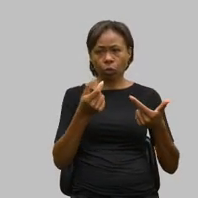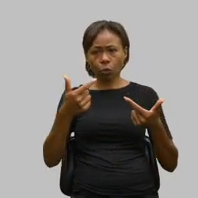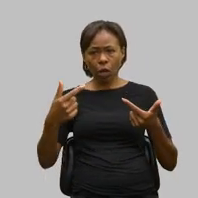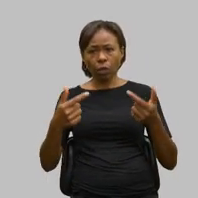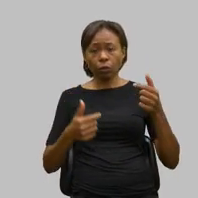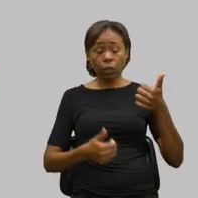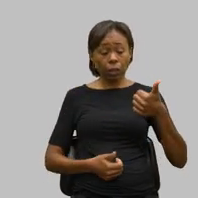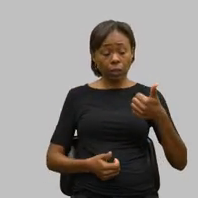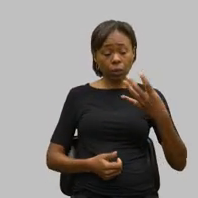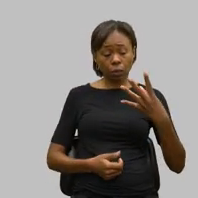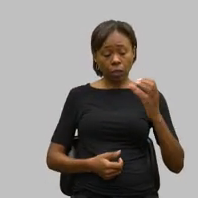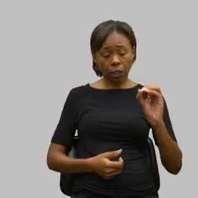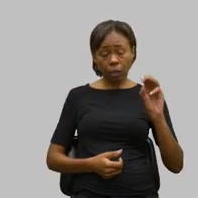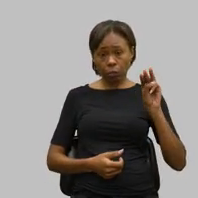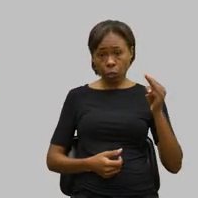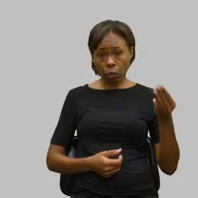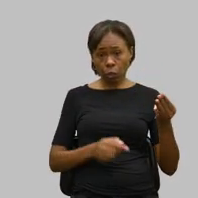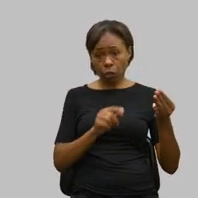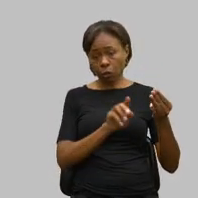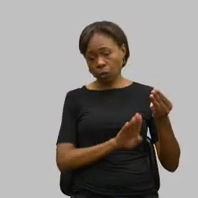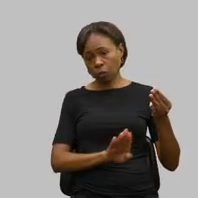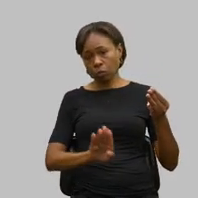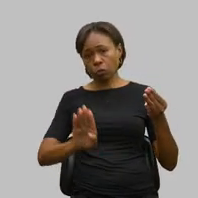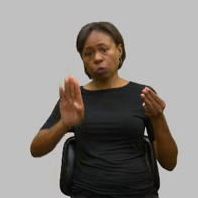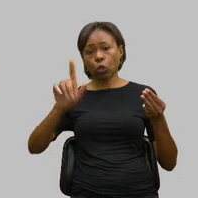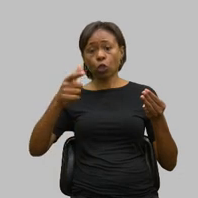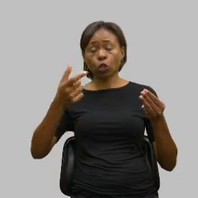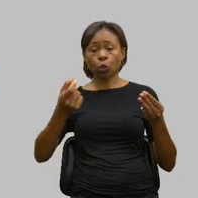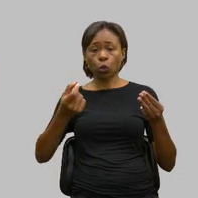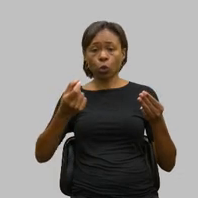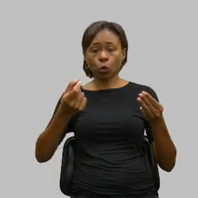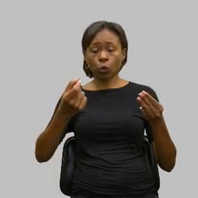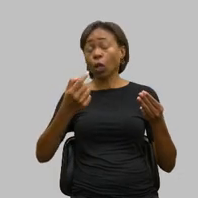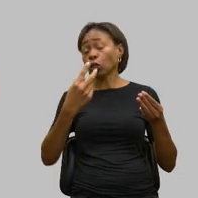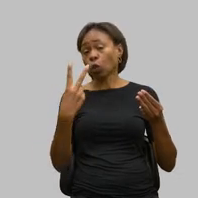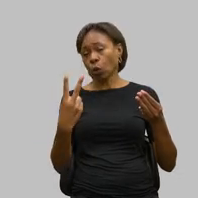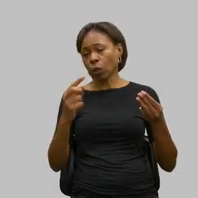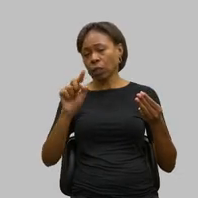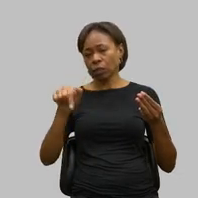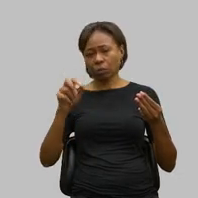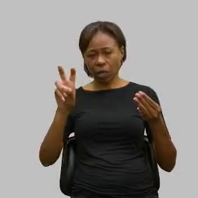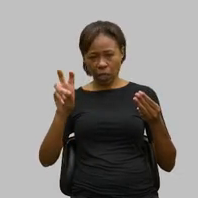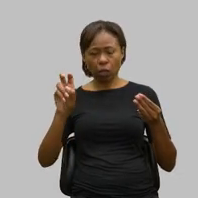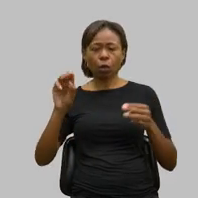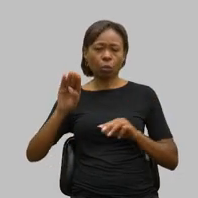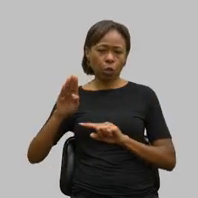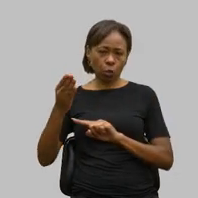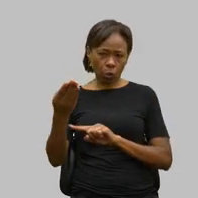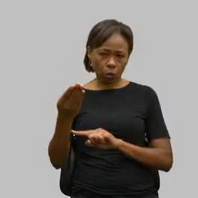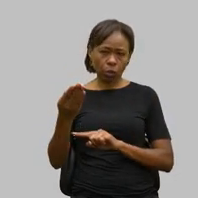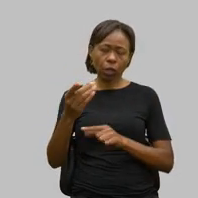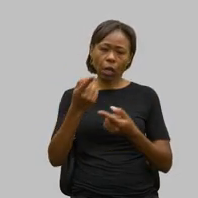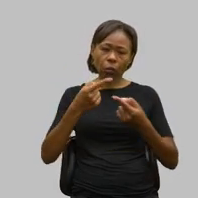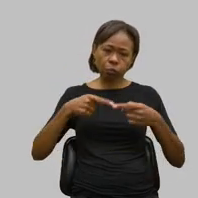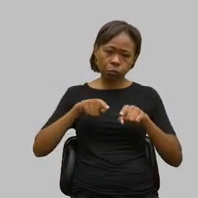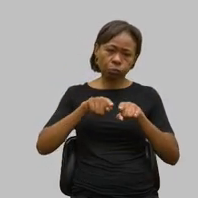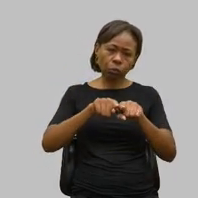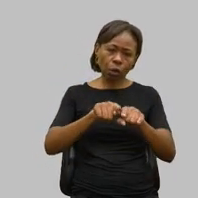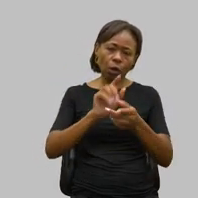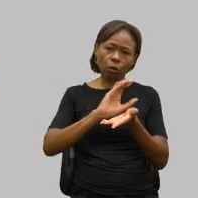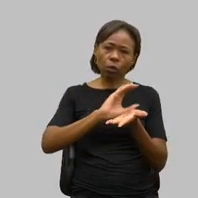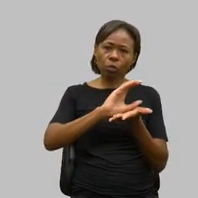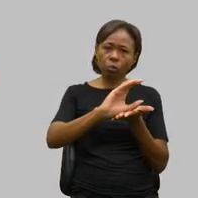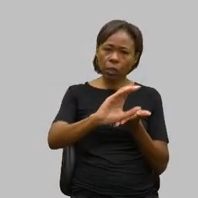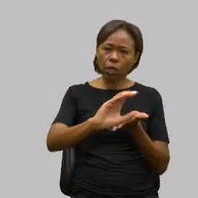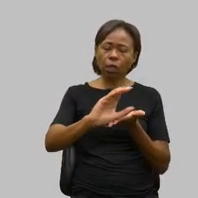para 2,5 bilhões. Nós estamos falando em cofinanciamento da atenção primária, cofinanciamento da rede de atenção psicossocial,